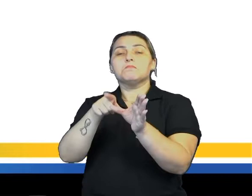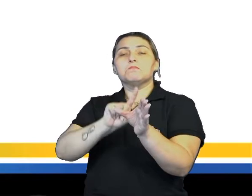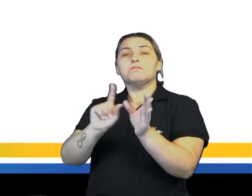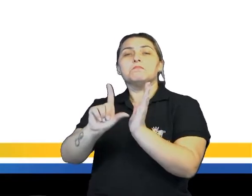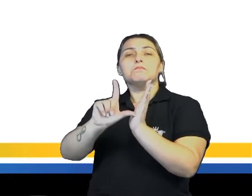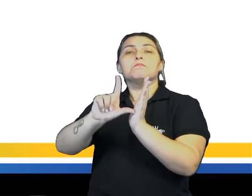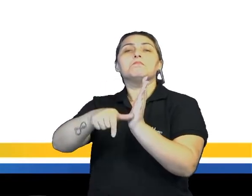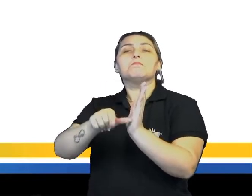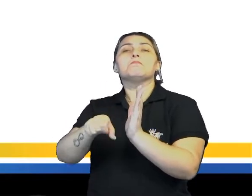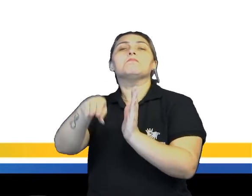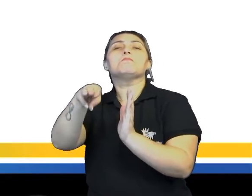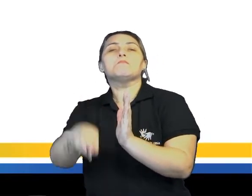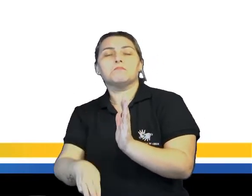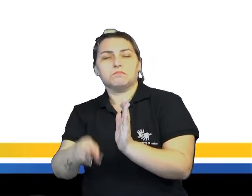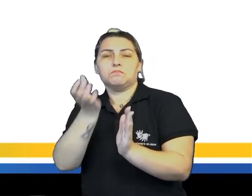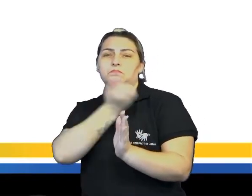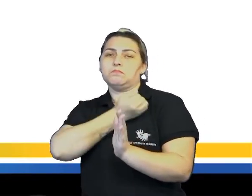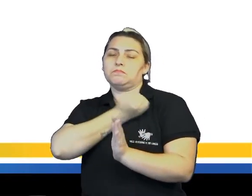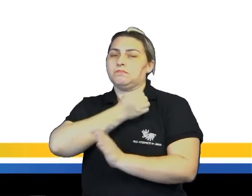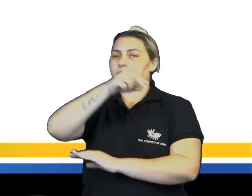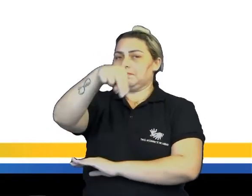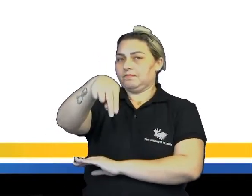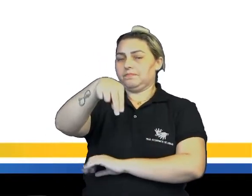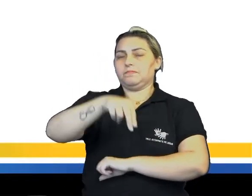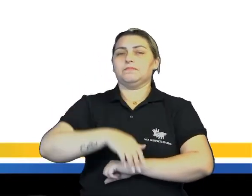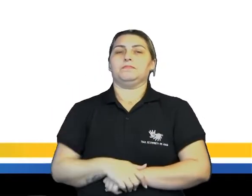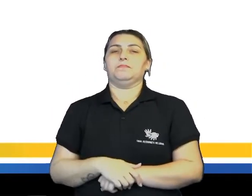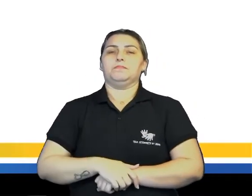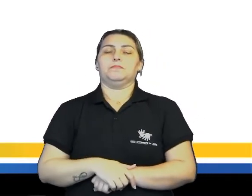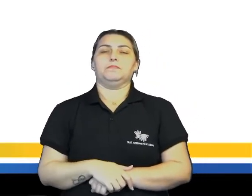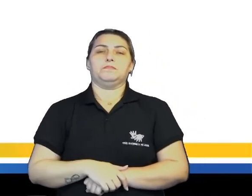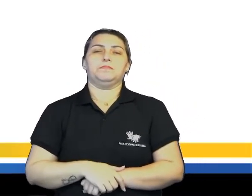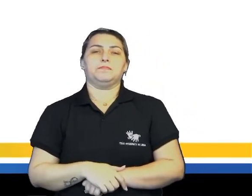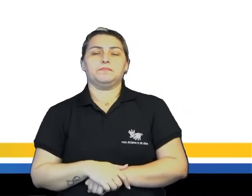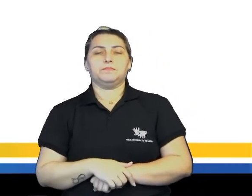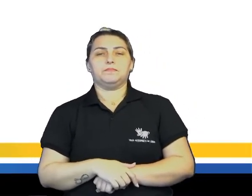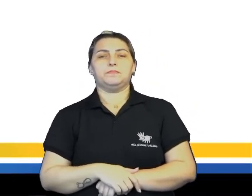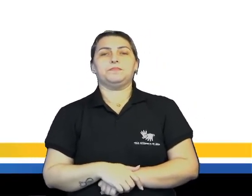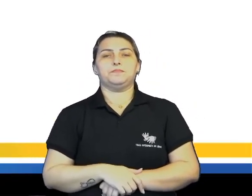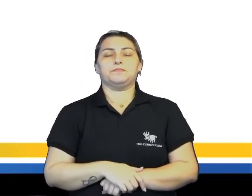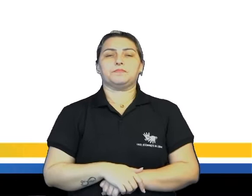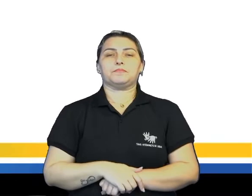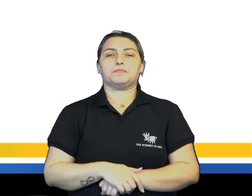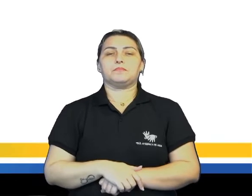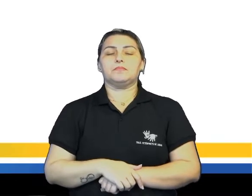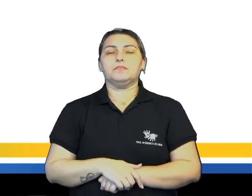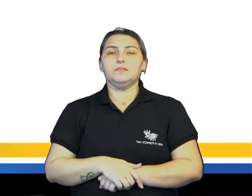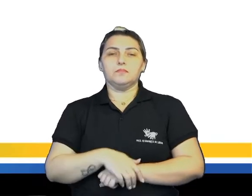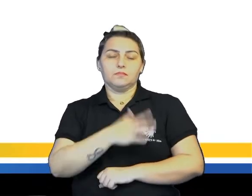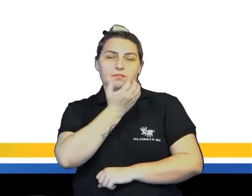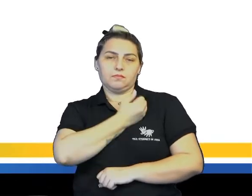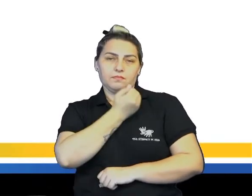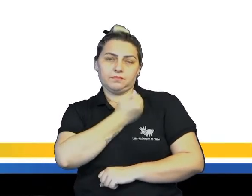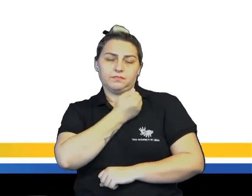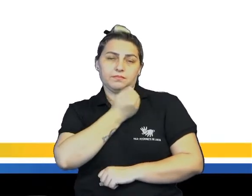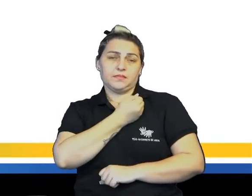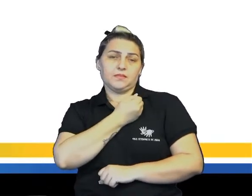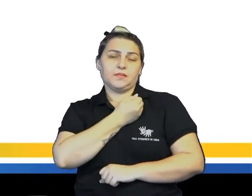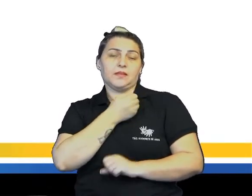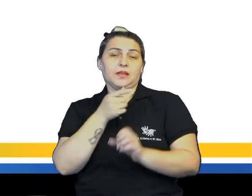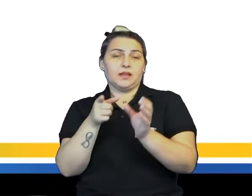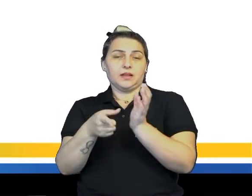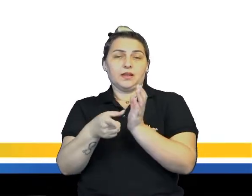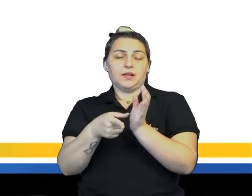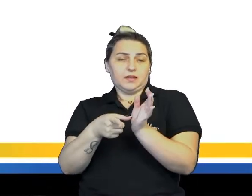antecessores e sucessores nos números naturais? Quando nós citamos assim, o número tal é